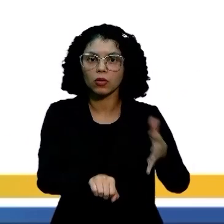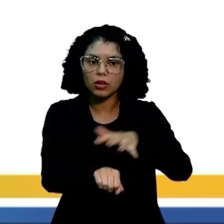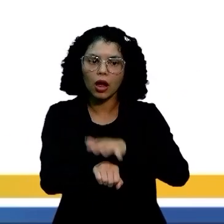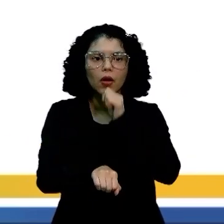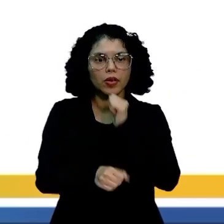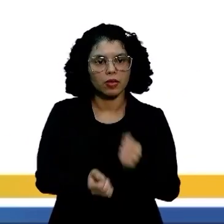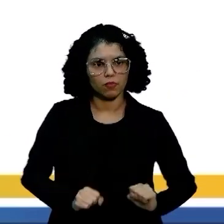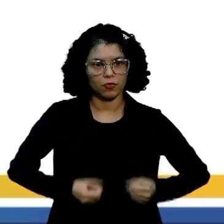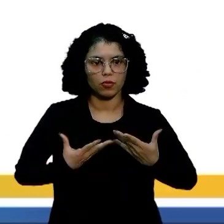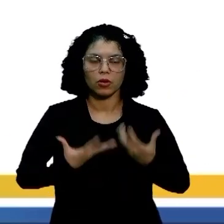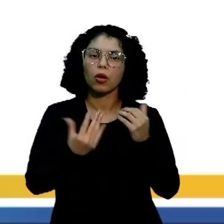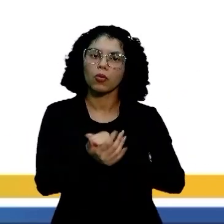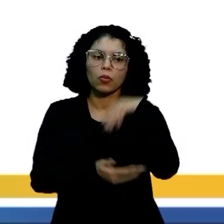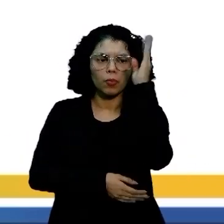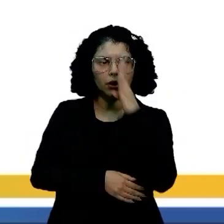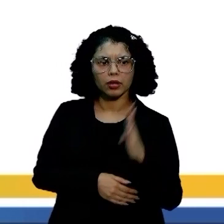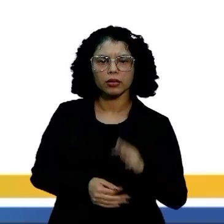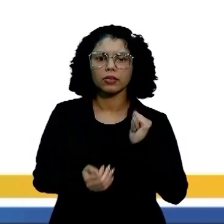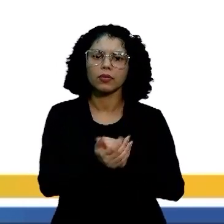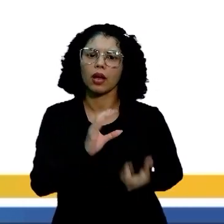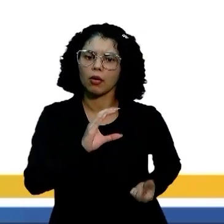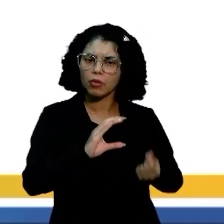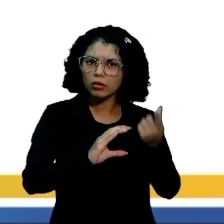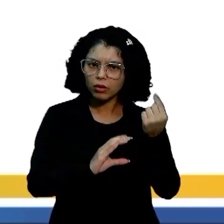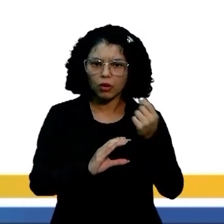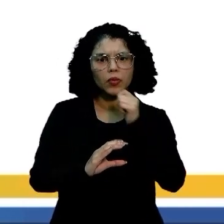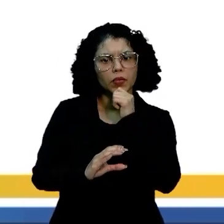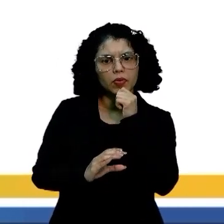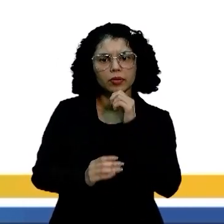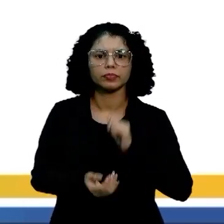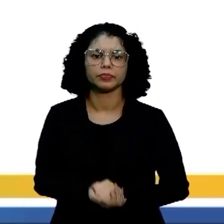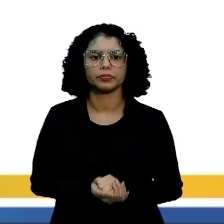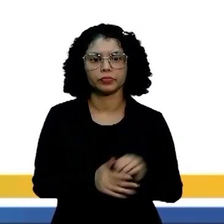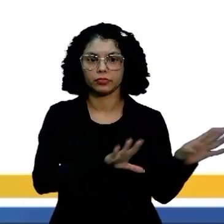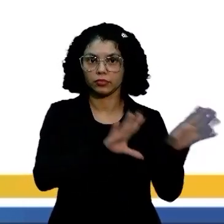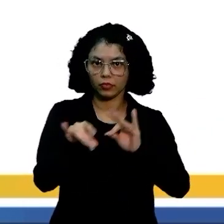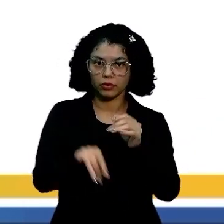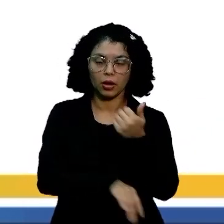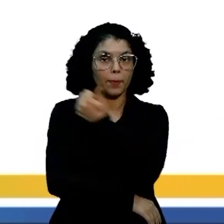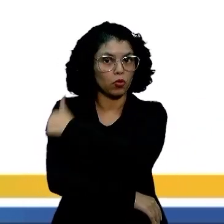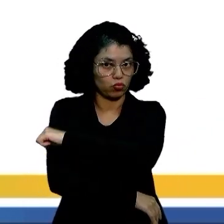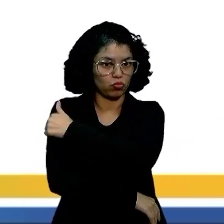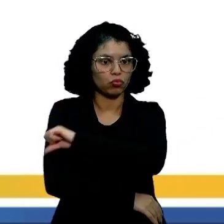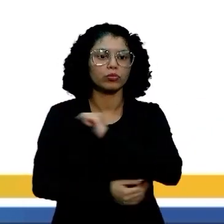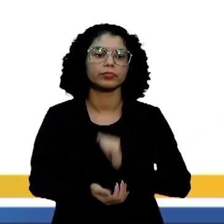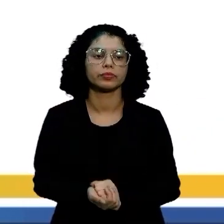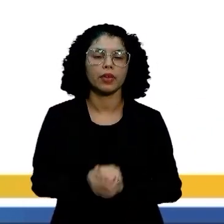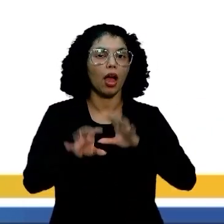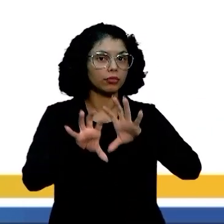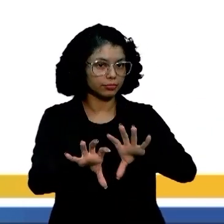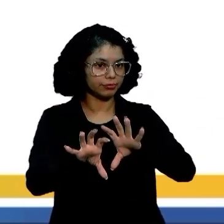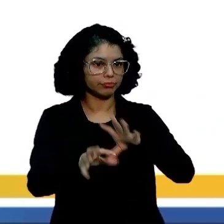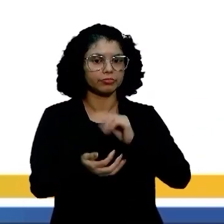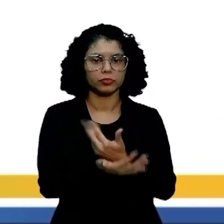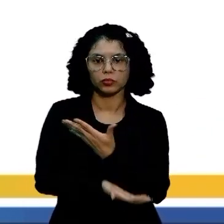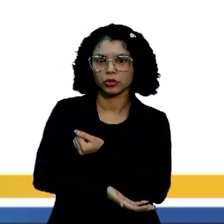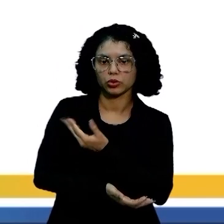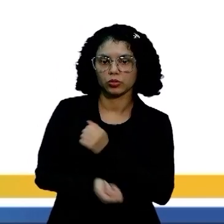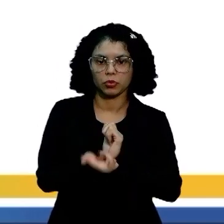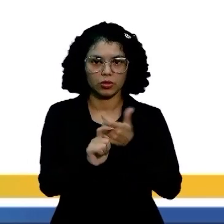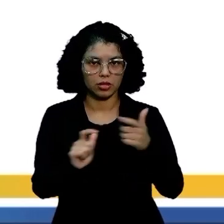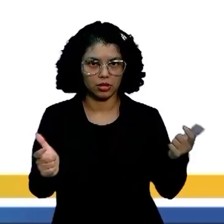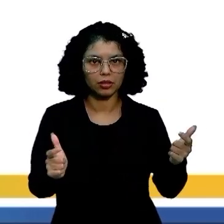Brasil. A capital, Salvador, foi transferida para o Rio de Janeiro e, com isso, o número de